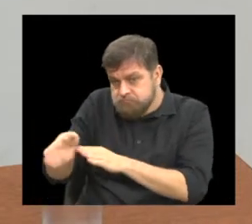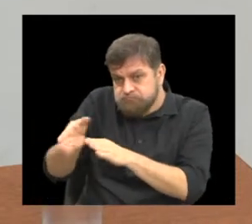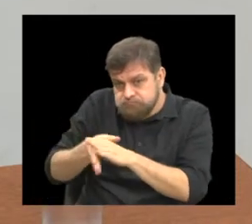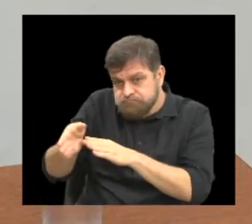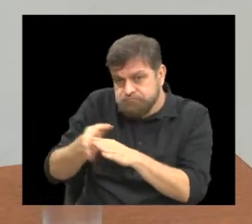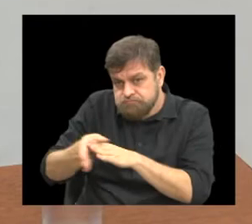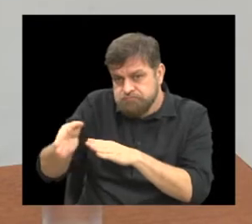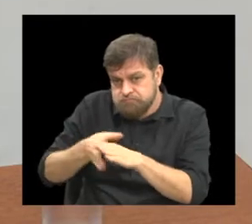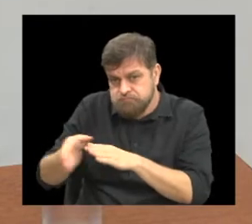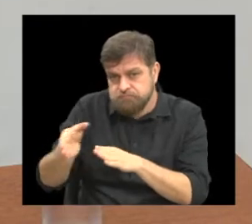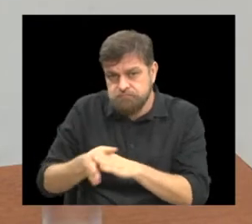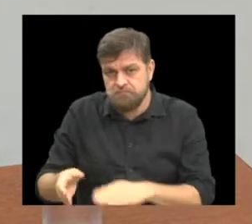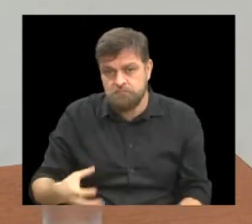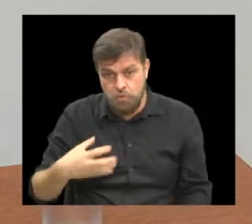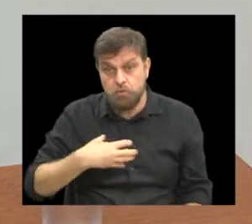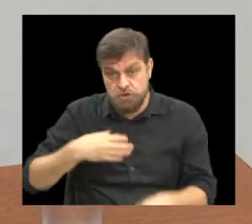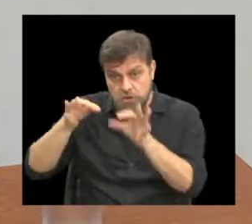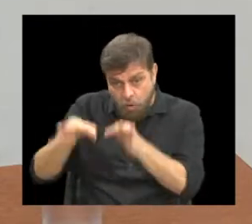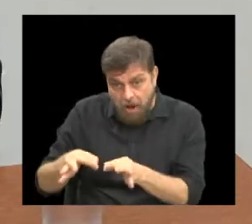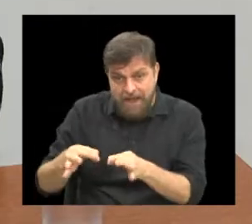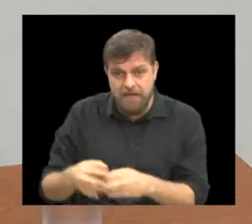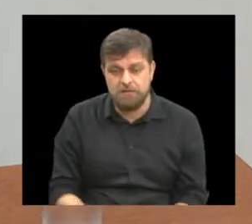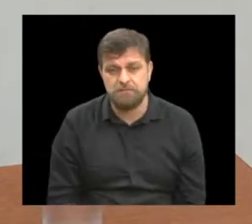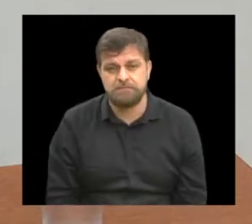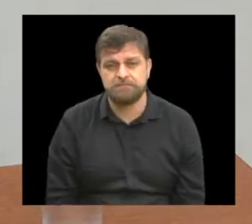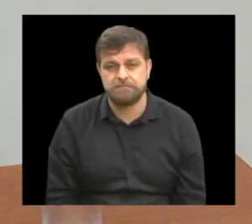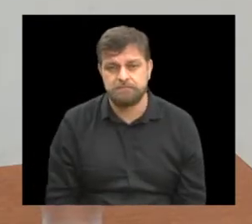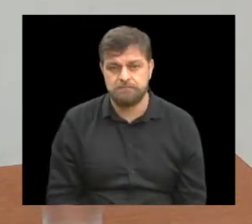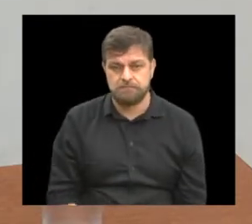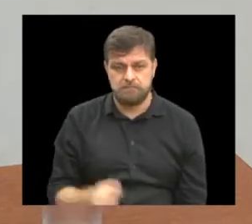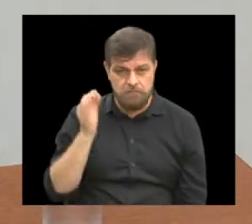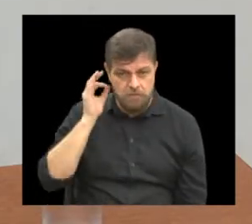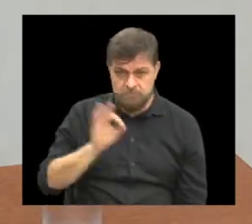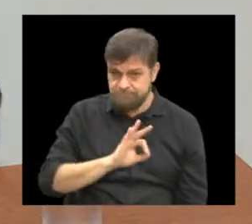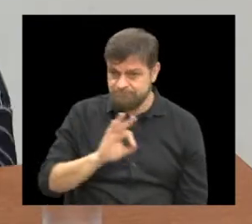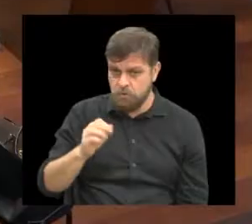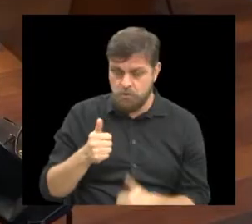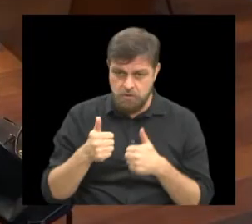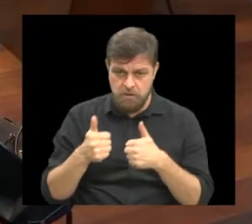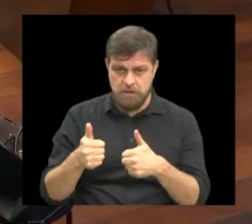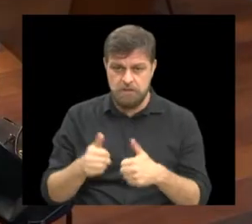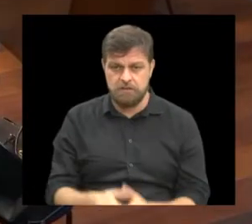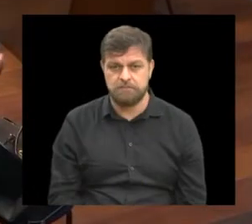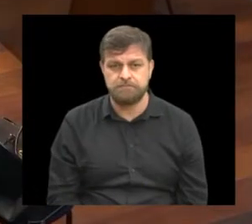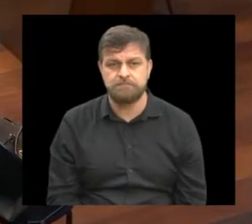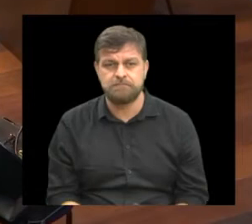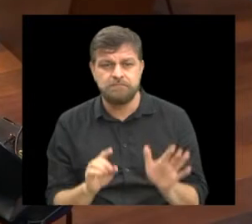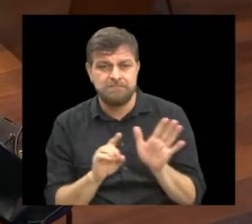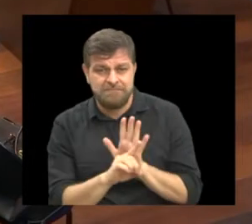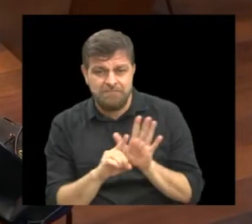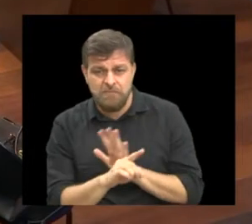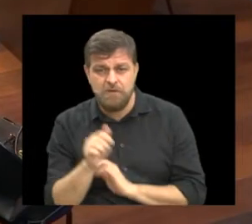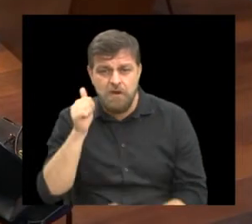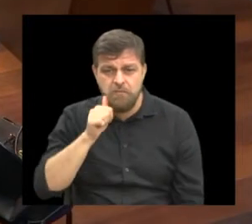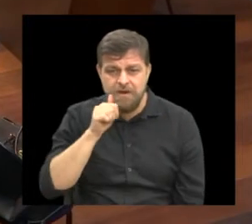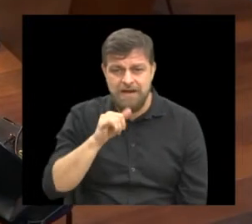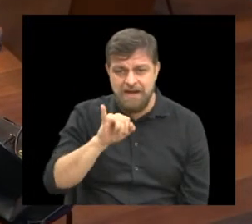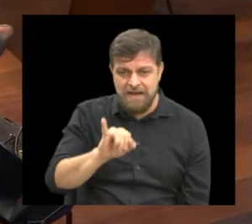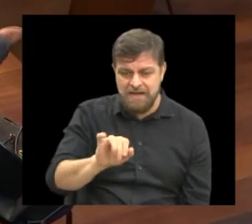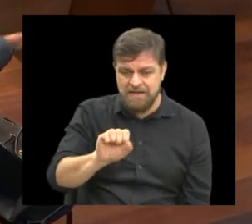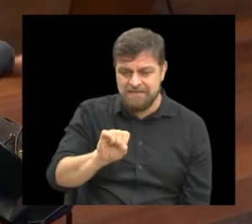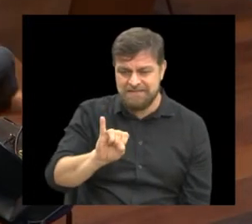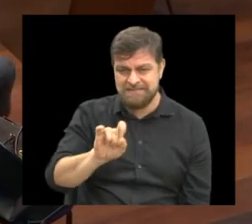também. Certo? Ok, muito obrigado, Ana, muito obrigado, Cris. A Isilda, por favor. Boa tarde. Primeiro eu